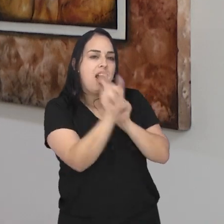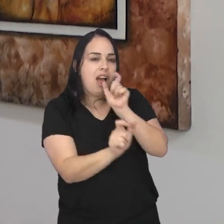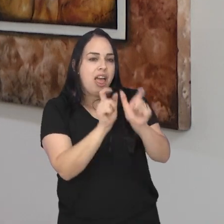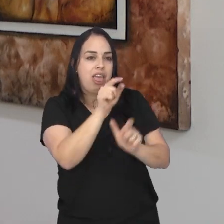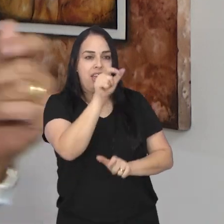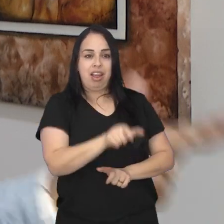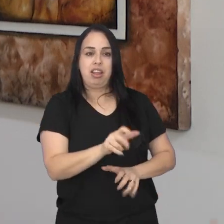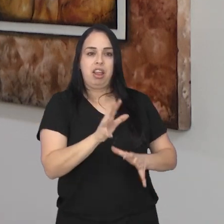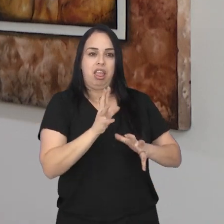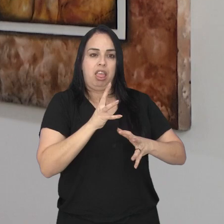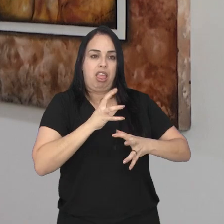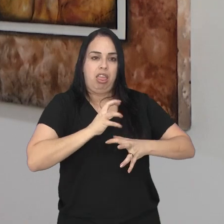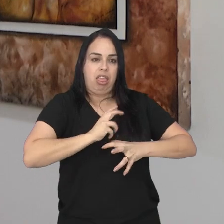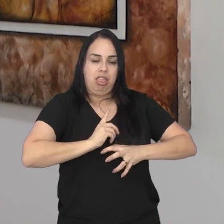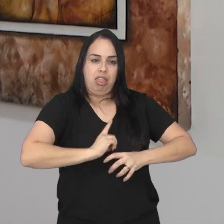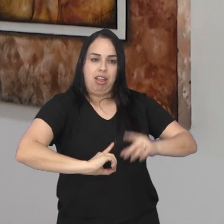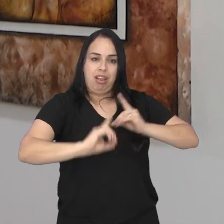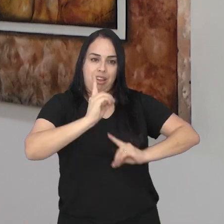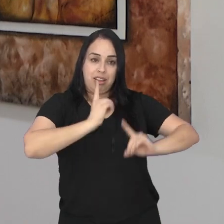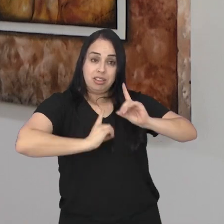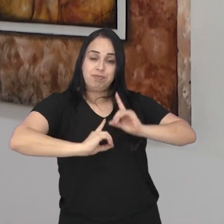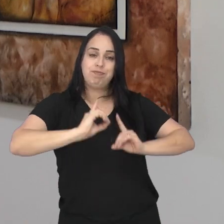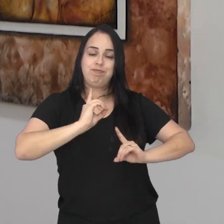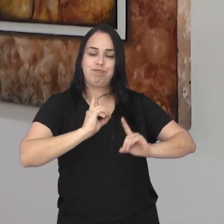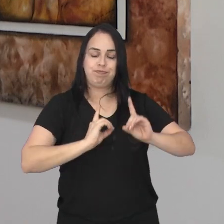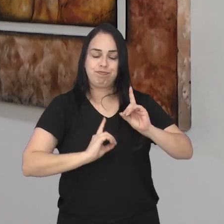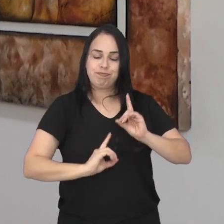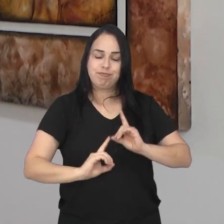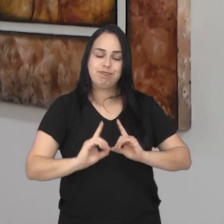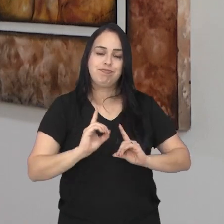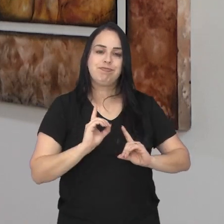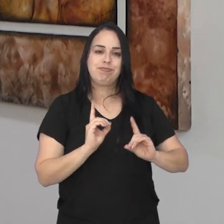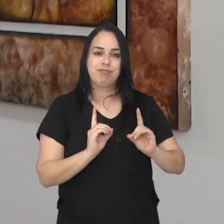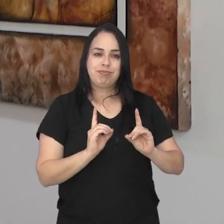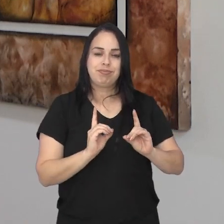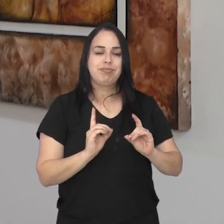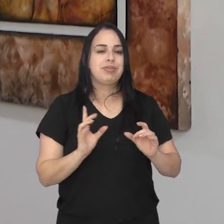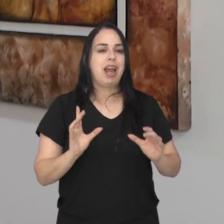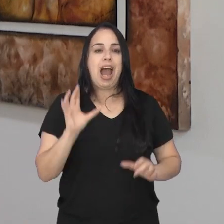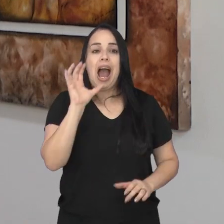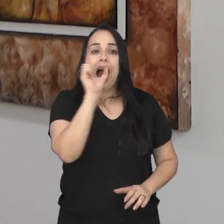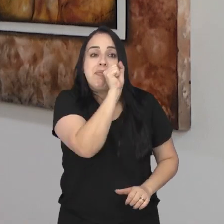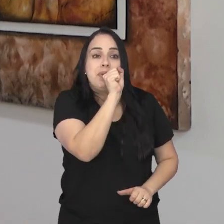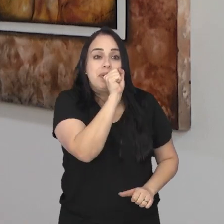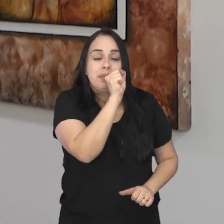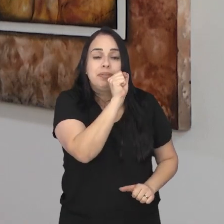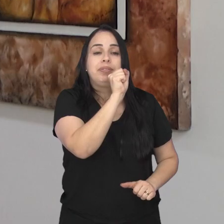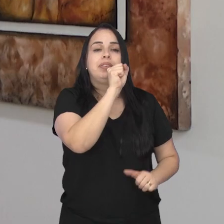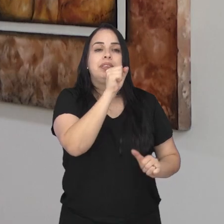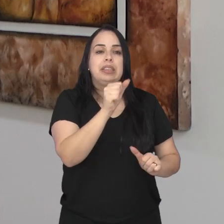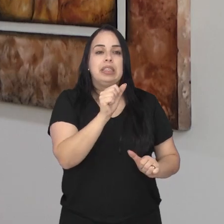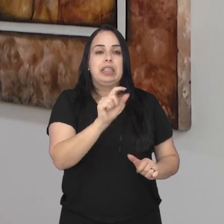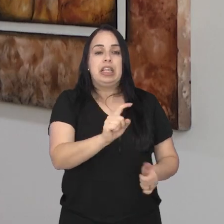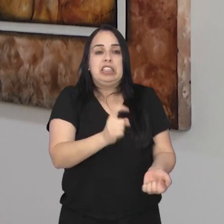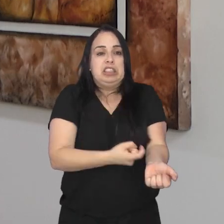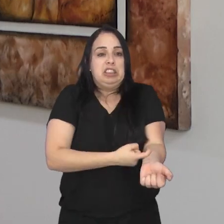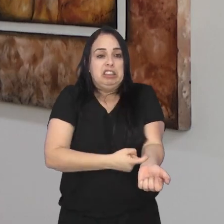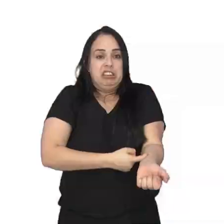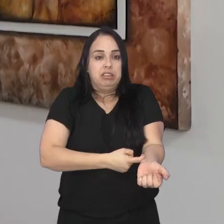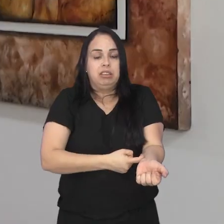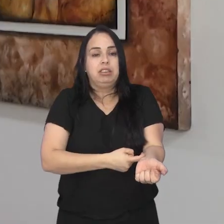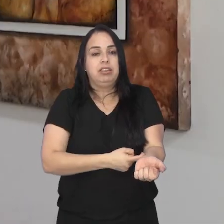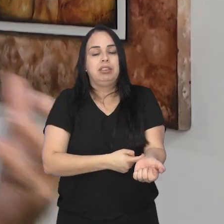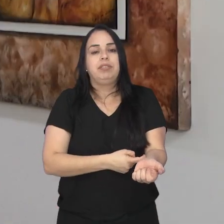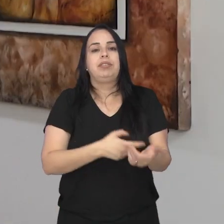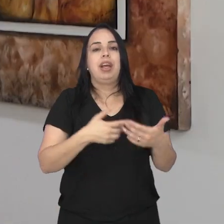ofensas e a depressão do aluno que está recebendo E aí isso rapidamente vai para revolta